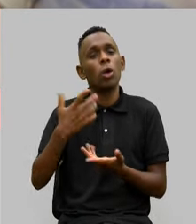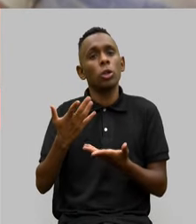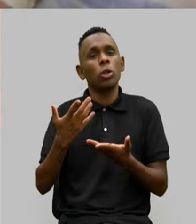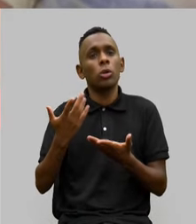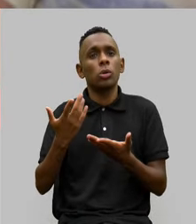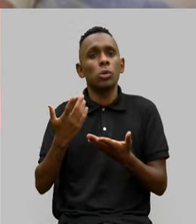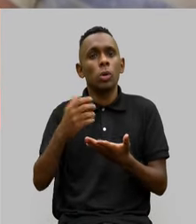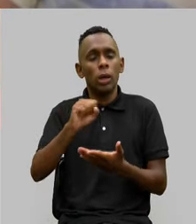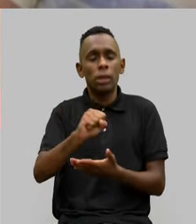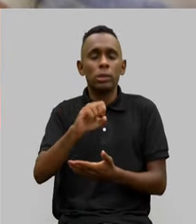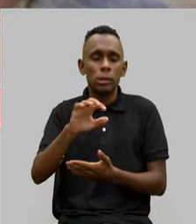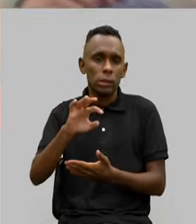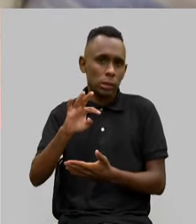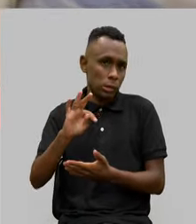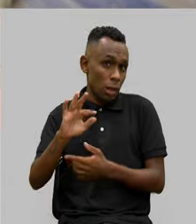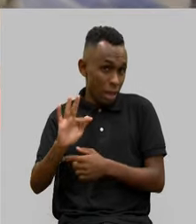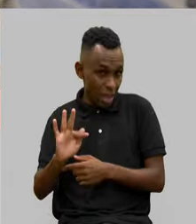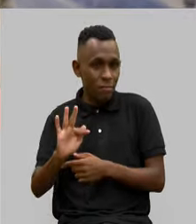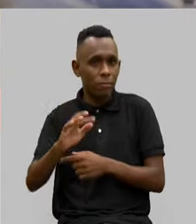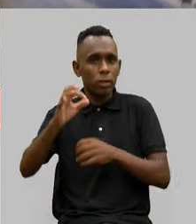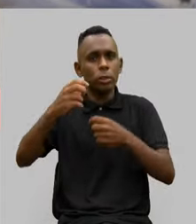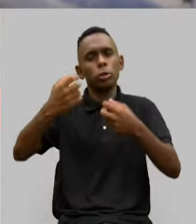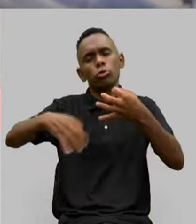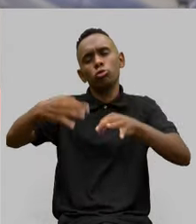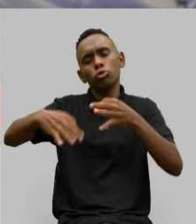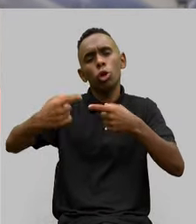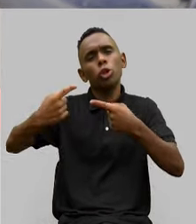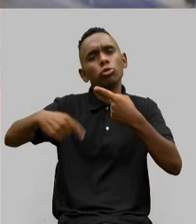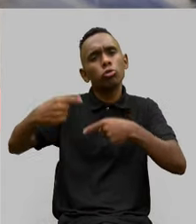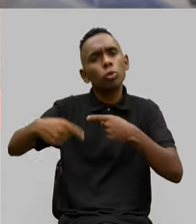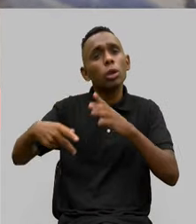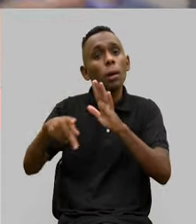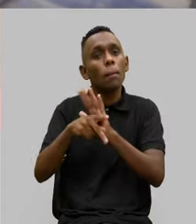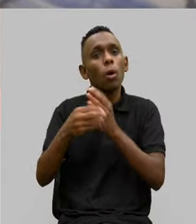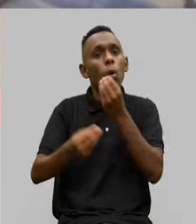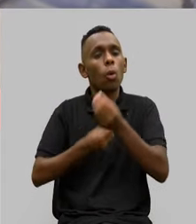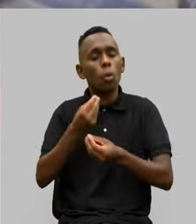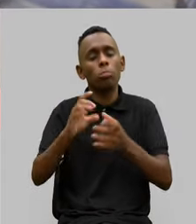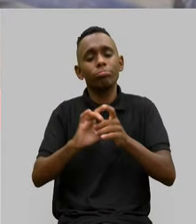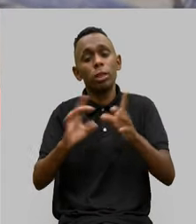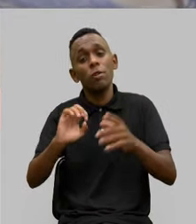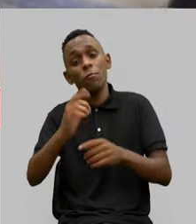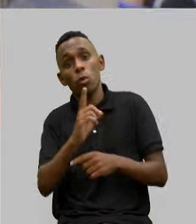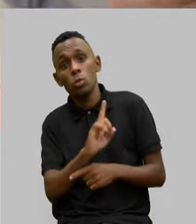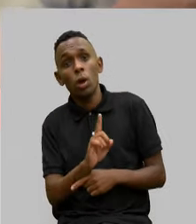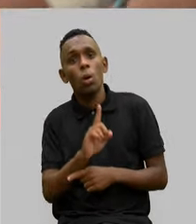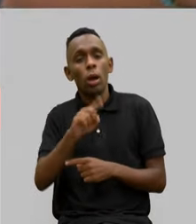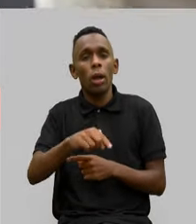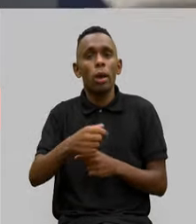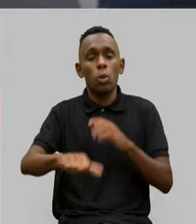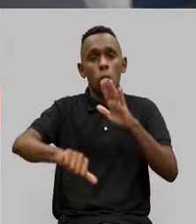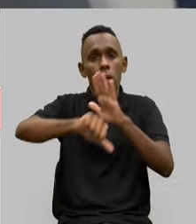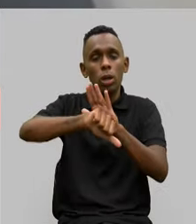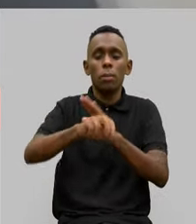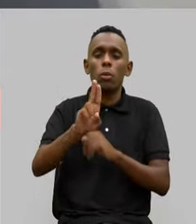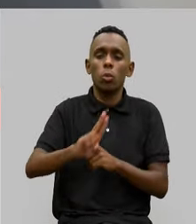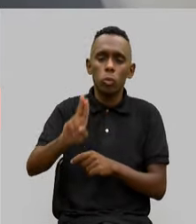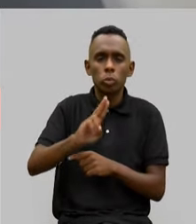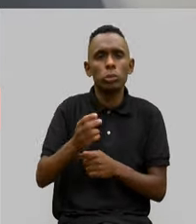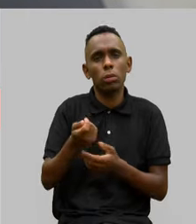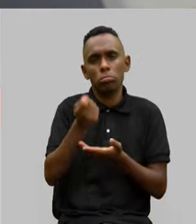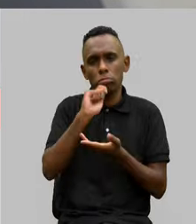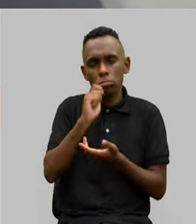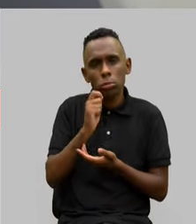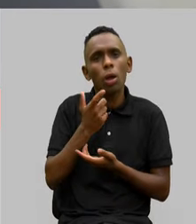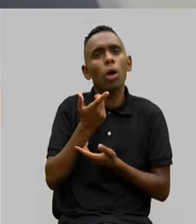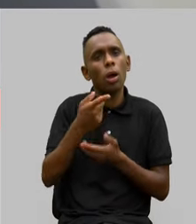discutindo eh Aquele caso sobre a constitucionalidade ou não do crime de uso de drogas previsto no artigo